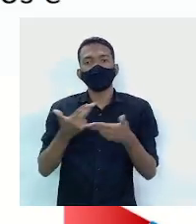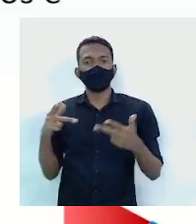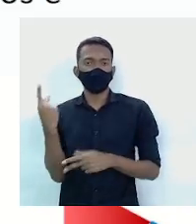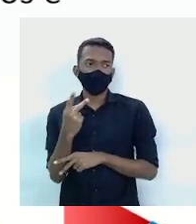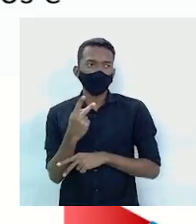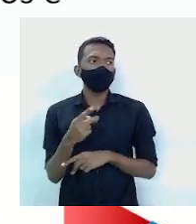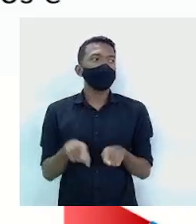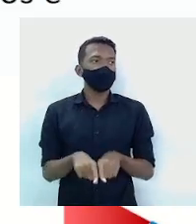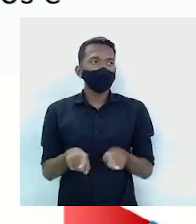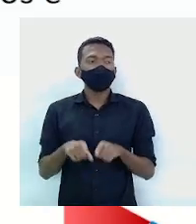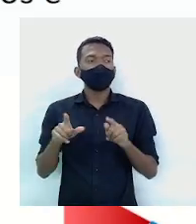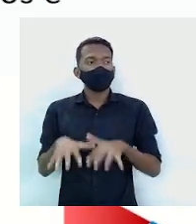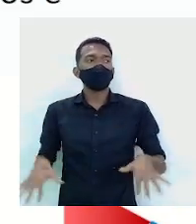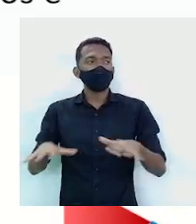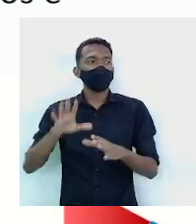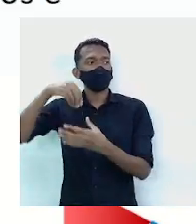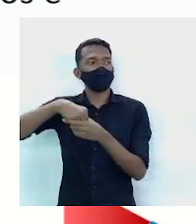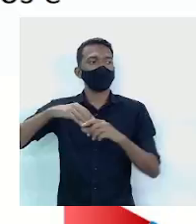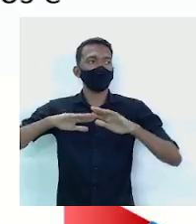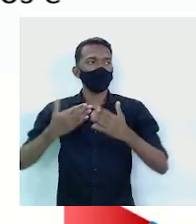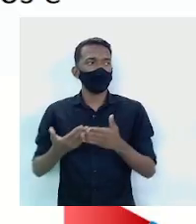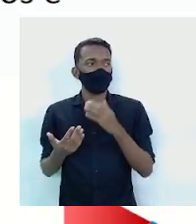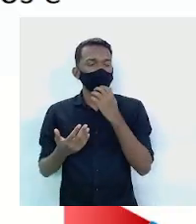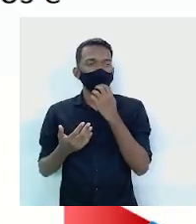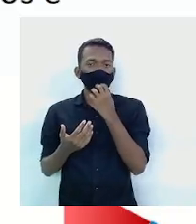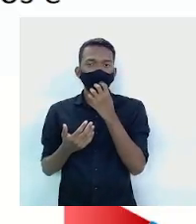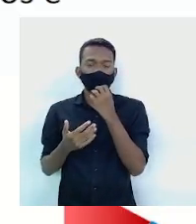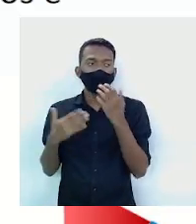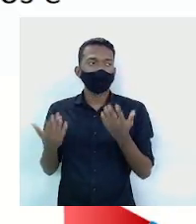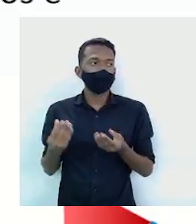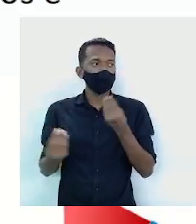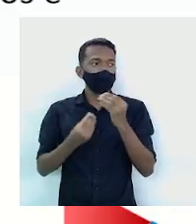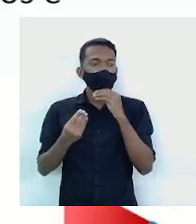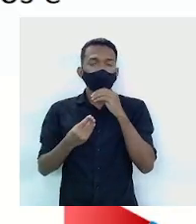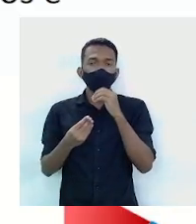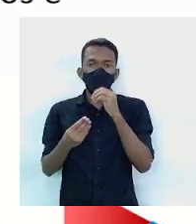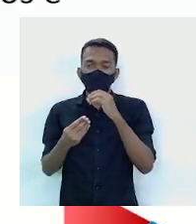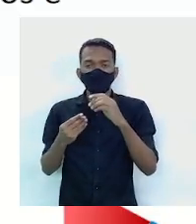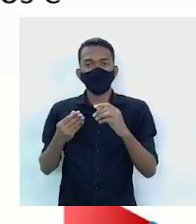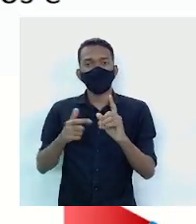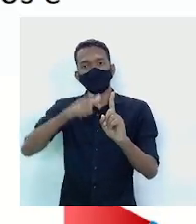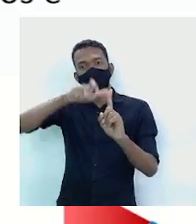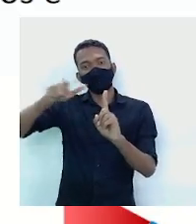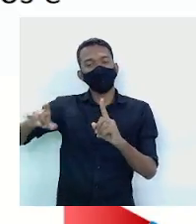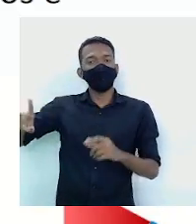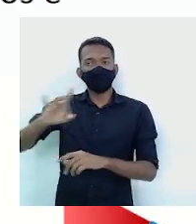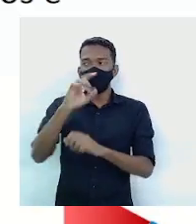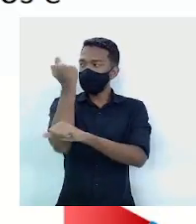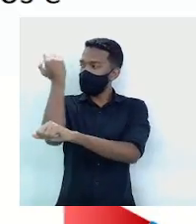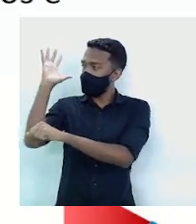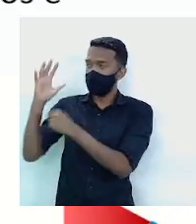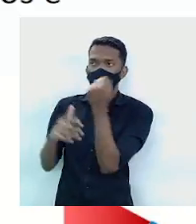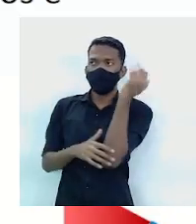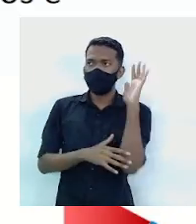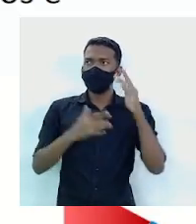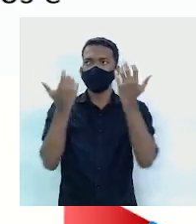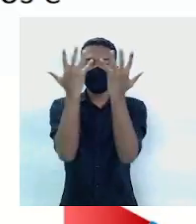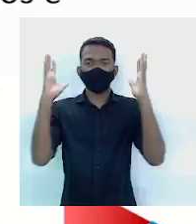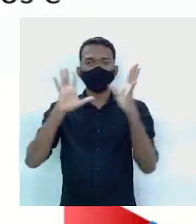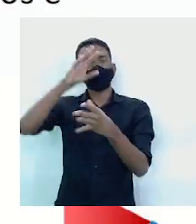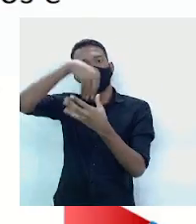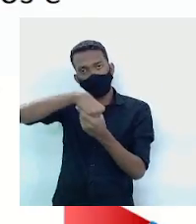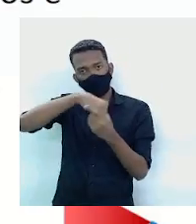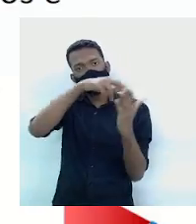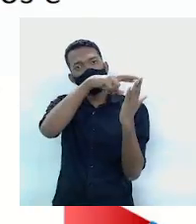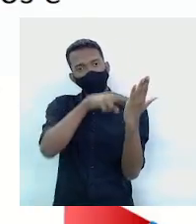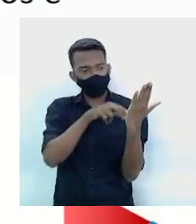e o cenário é de uma escola. Então como é o cenário de cada cena também deve estar contido no